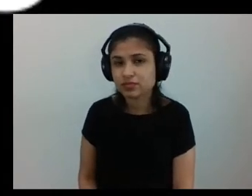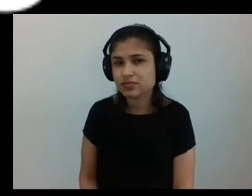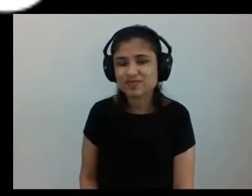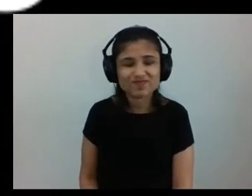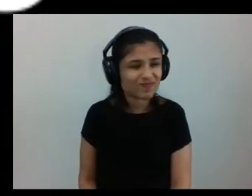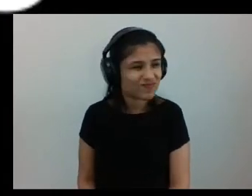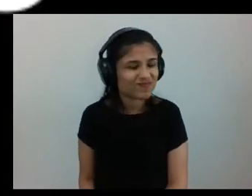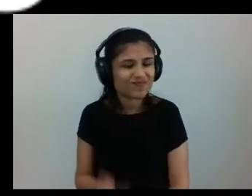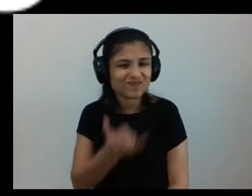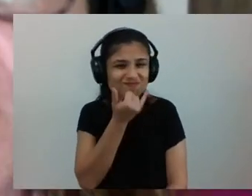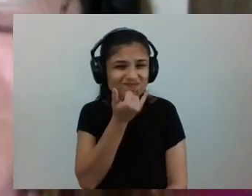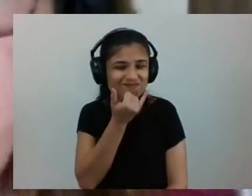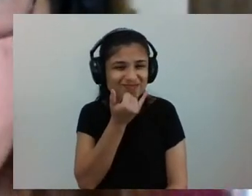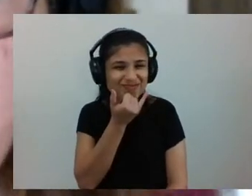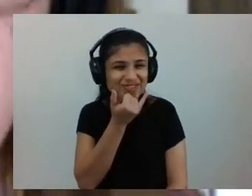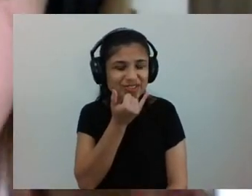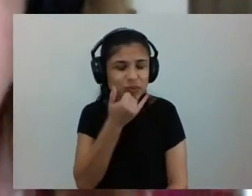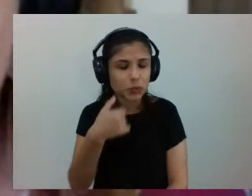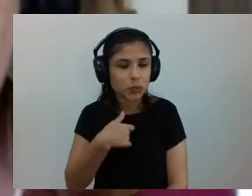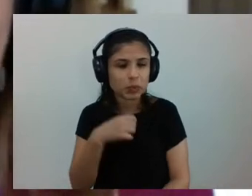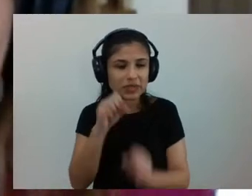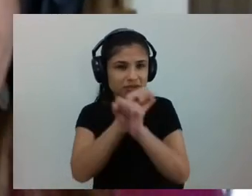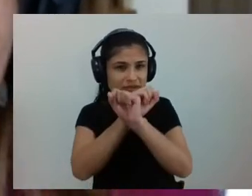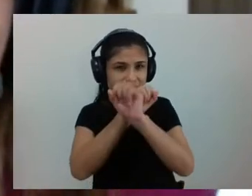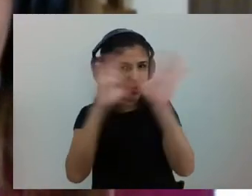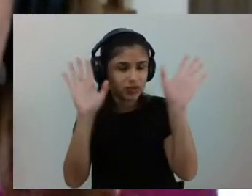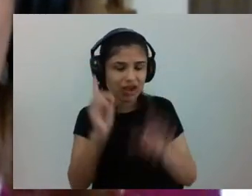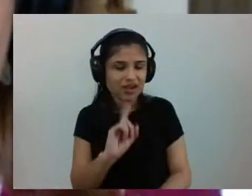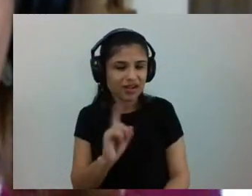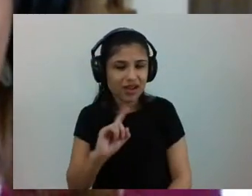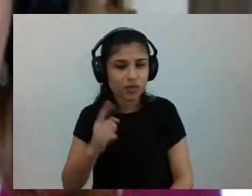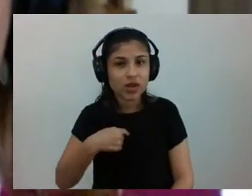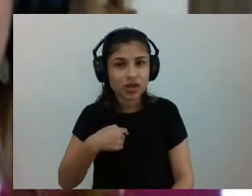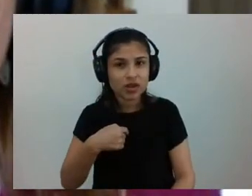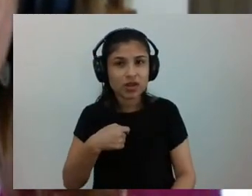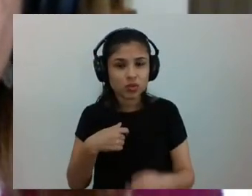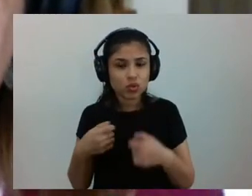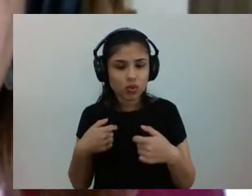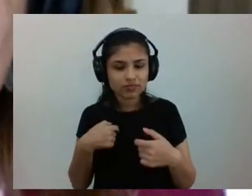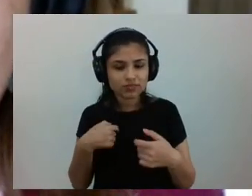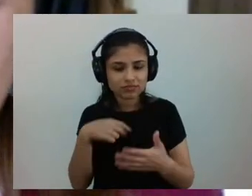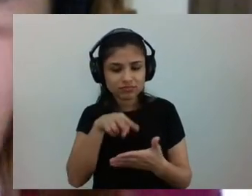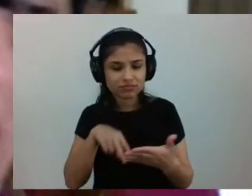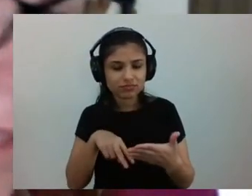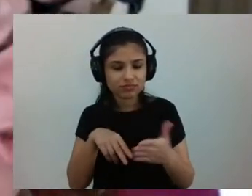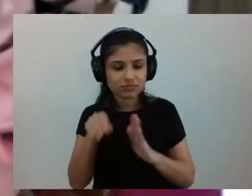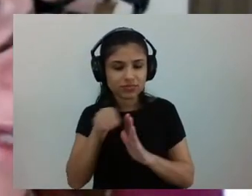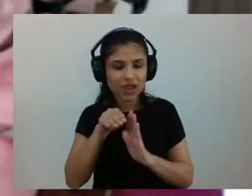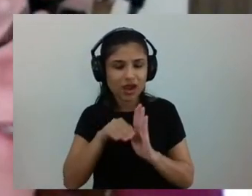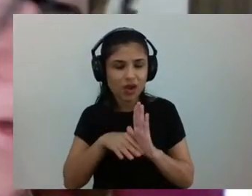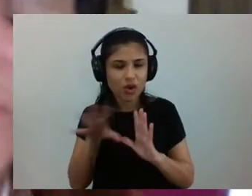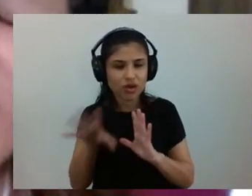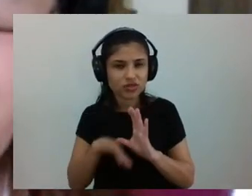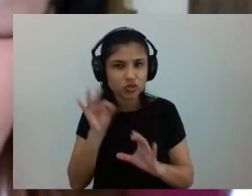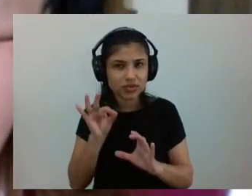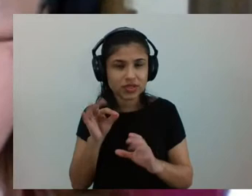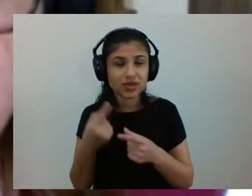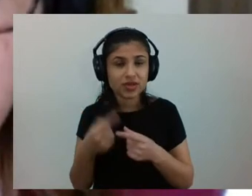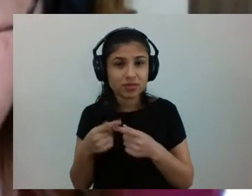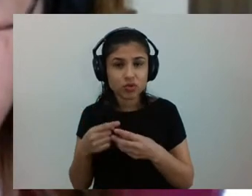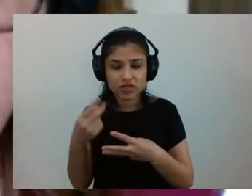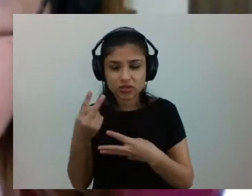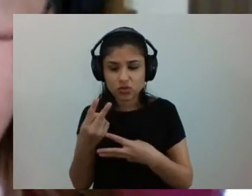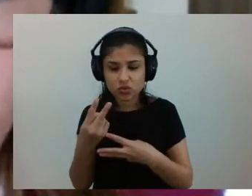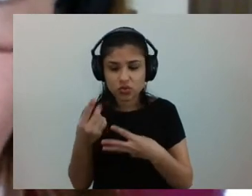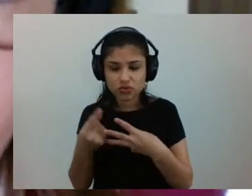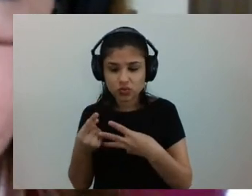Desculpa, a professora Ana Beatriz que está falando, eu estou controlando aqui as ordens do sorteio, e aí como a 2-1-3 já